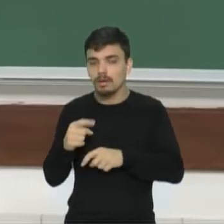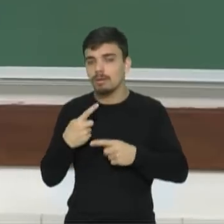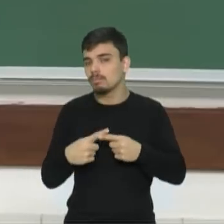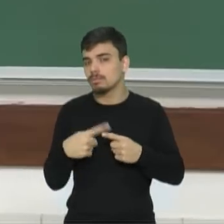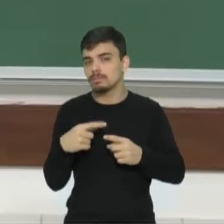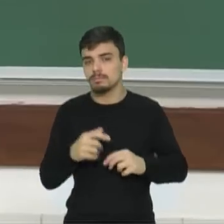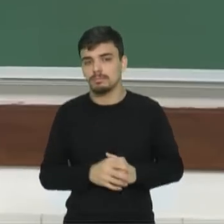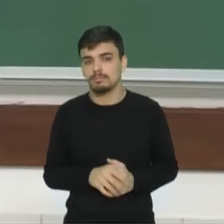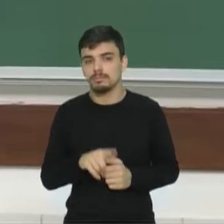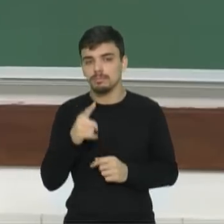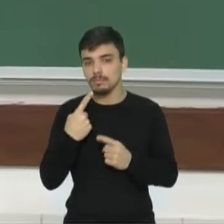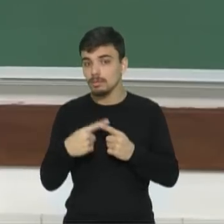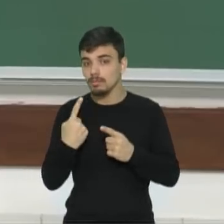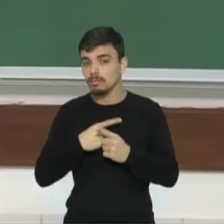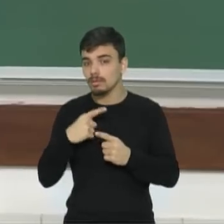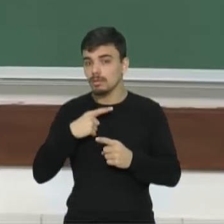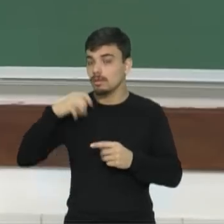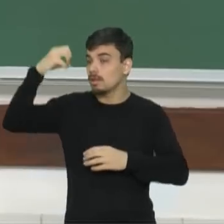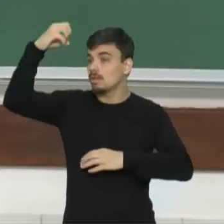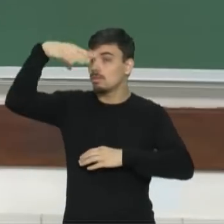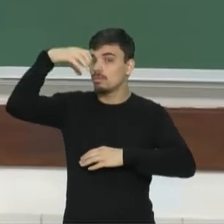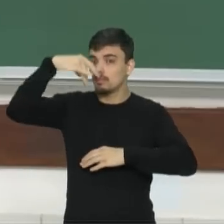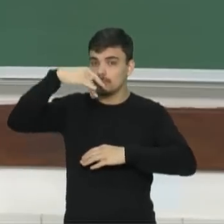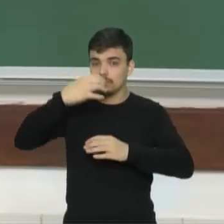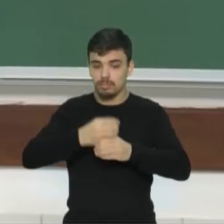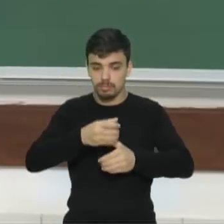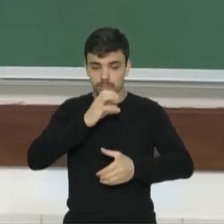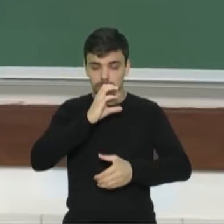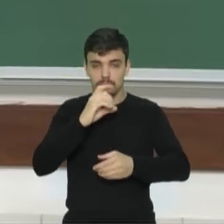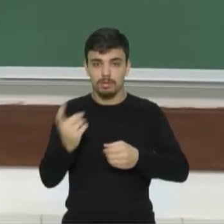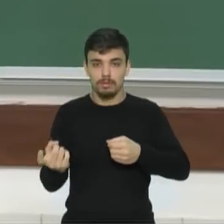quê? Porque a luz bate sobre esses objetos e